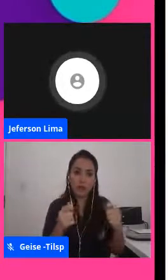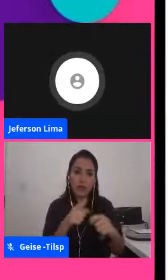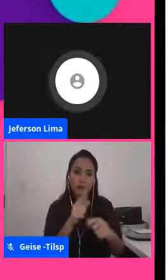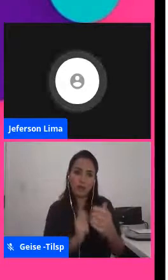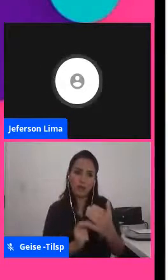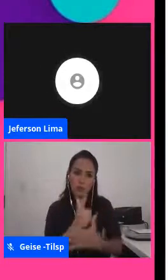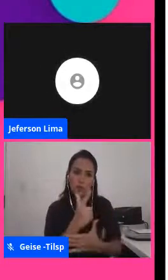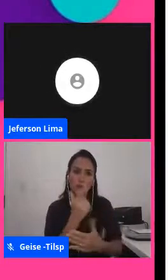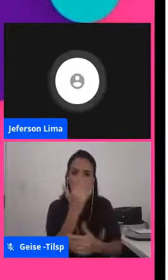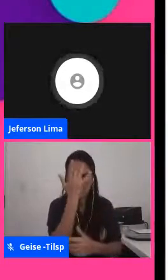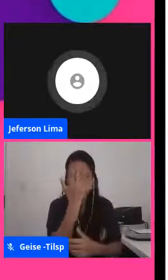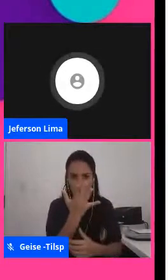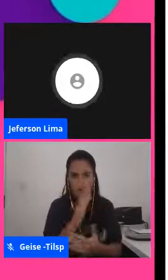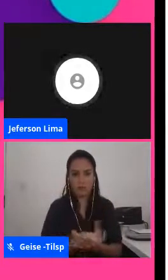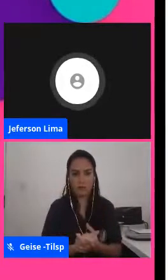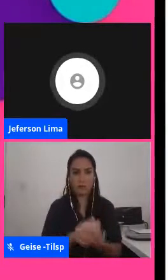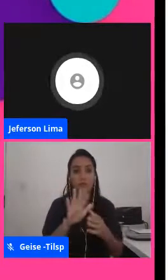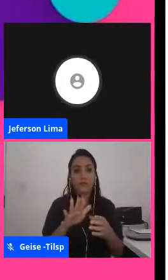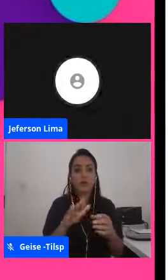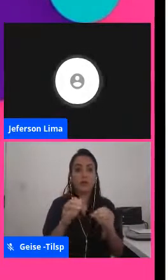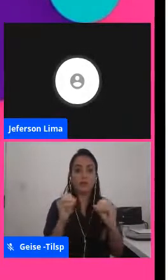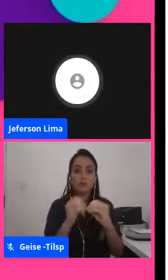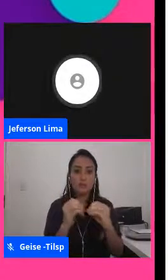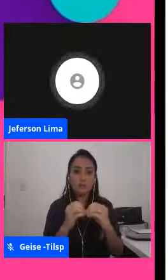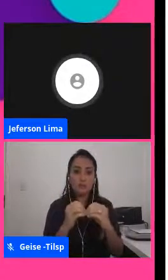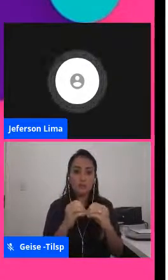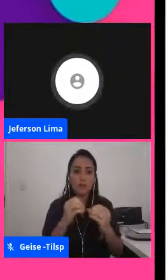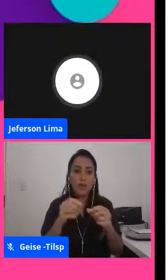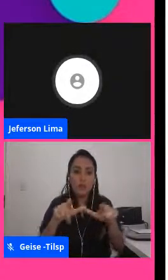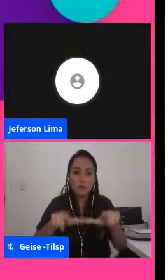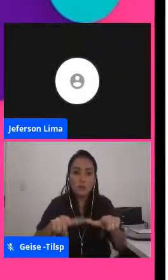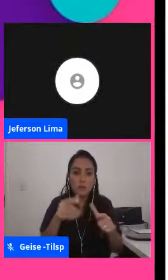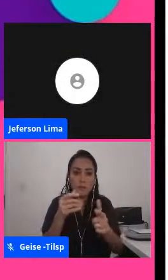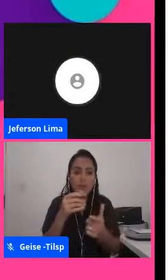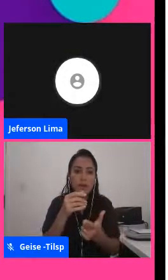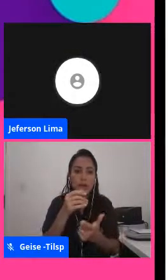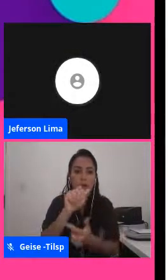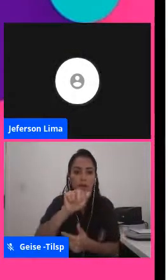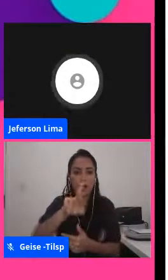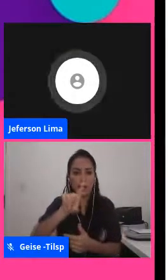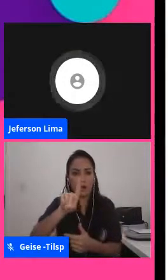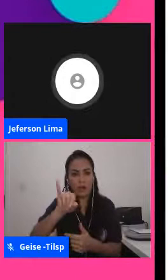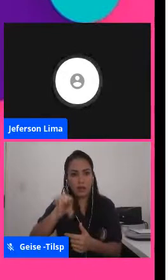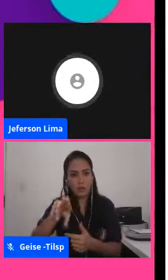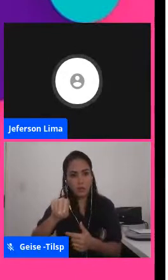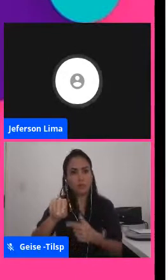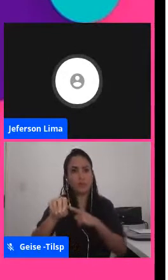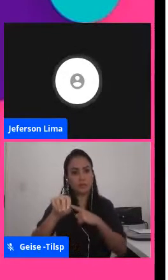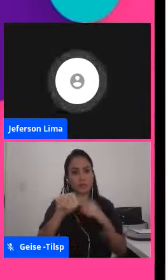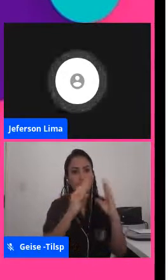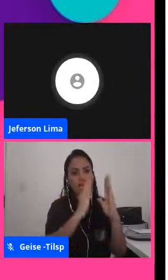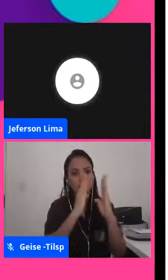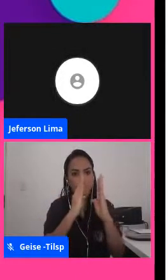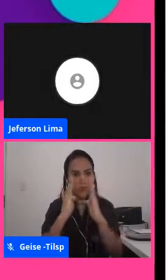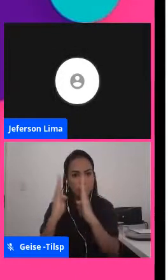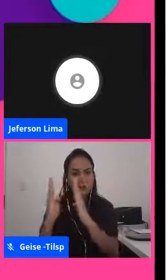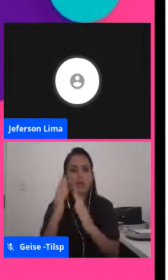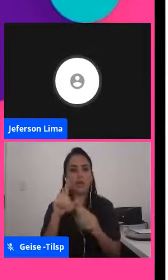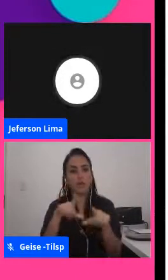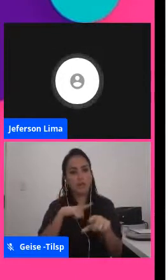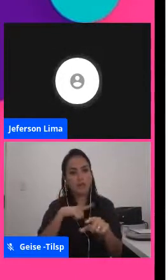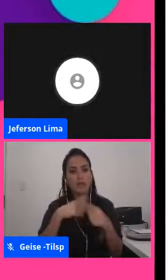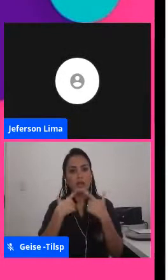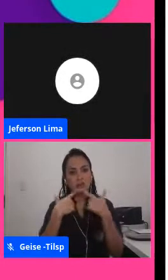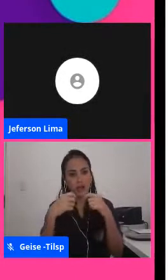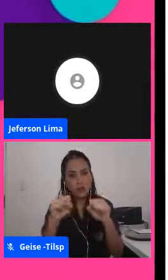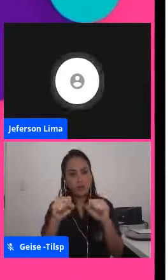é só essa questão da placa. O Arduino também vai para o ecossistema. Então, a gente tem bibliotecas, a gente tem uma linguagem, e